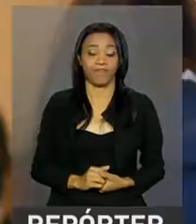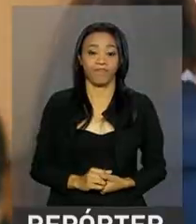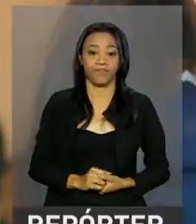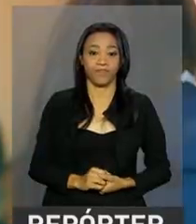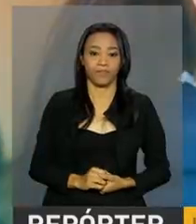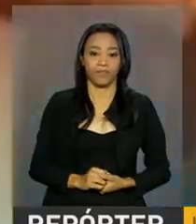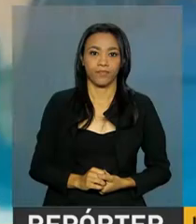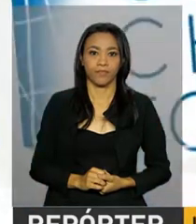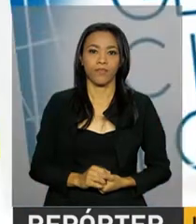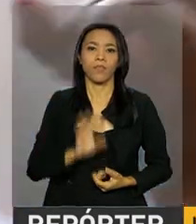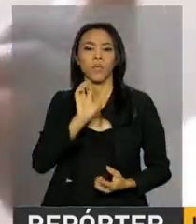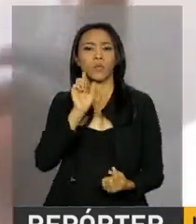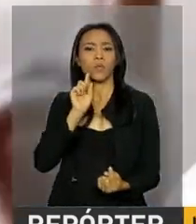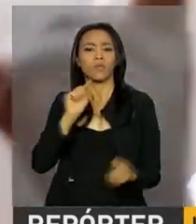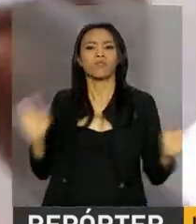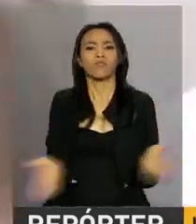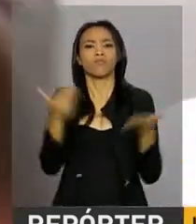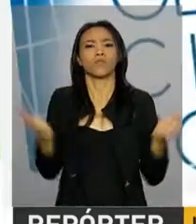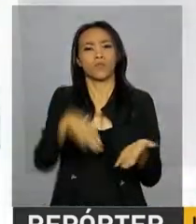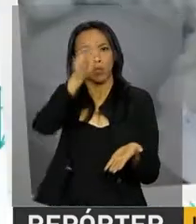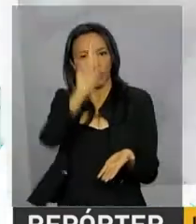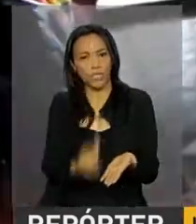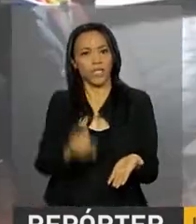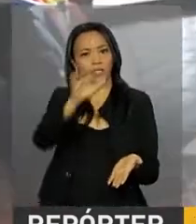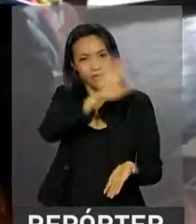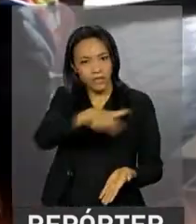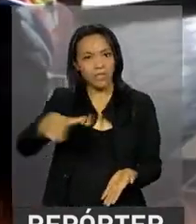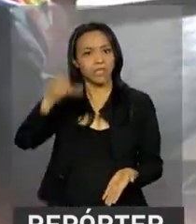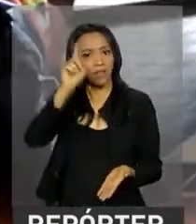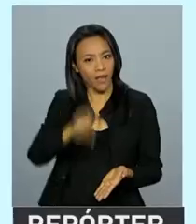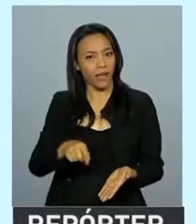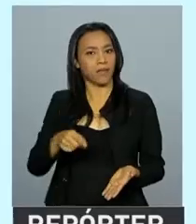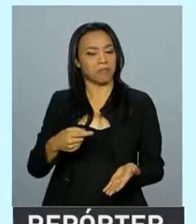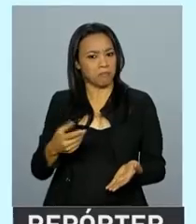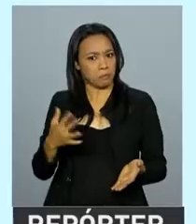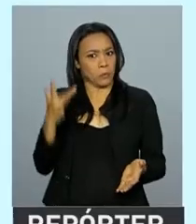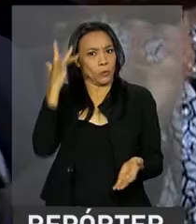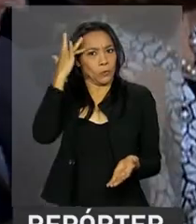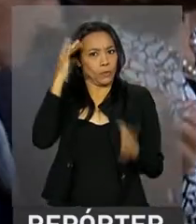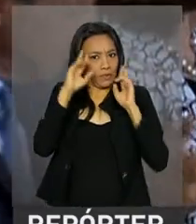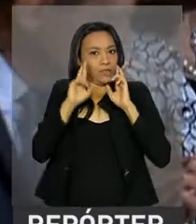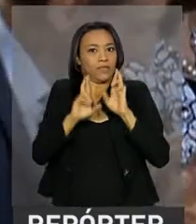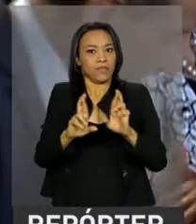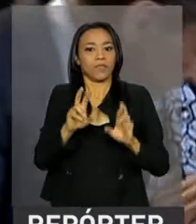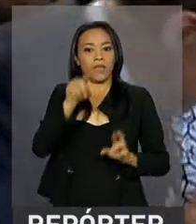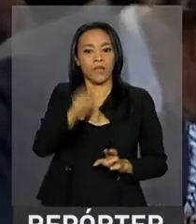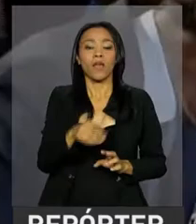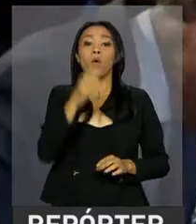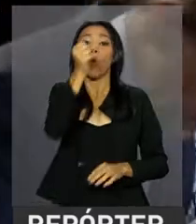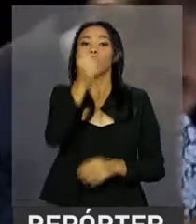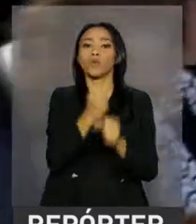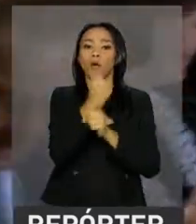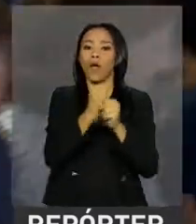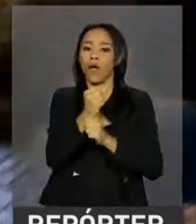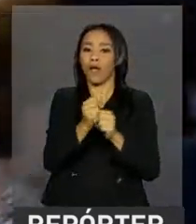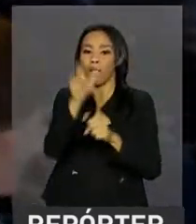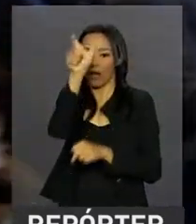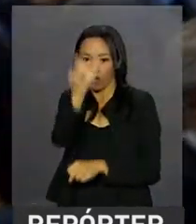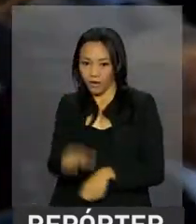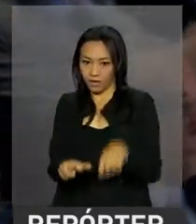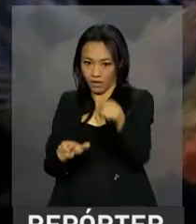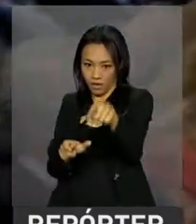promover o direito das crianças com esse objetivo que há oito anos o rei carlos 16